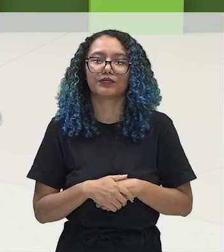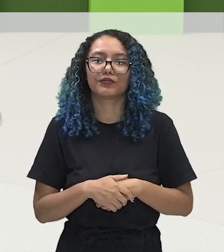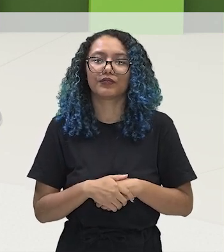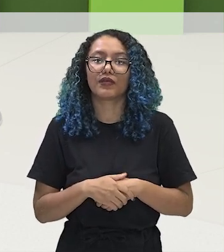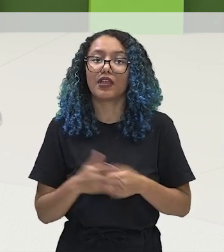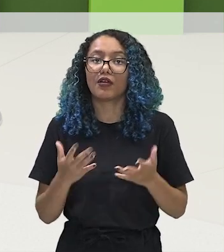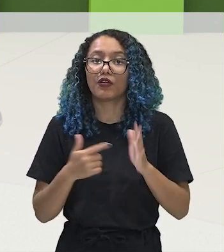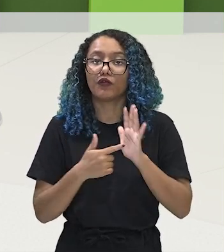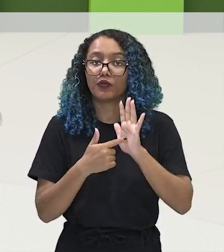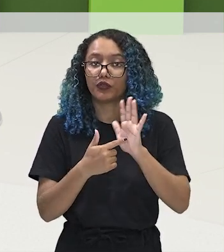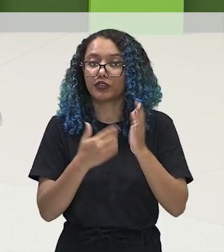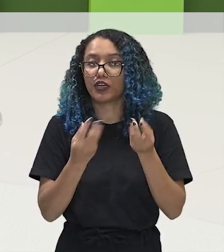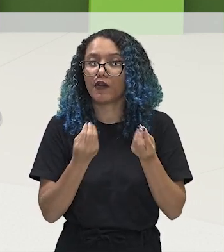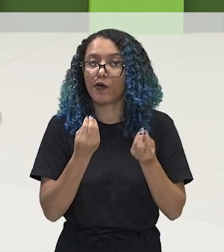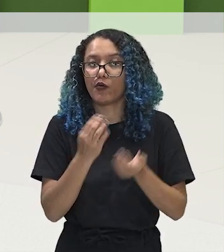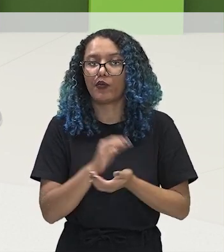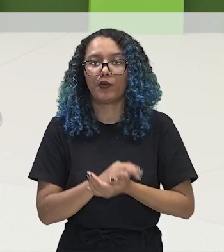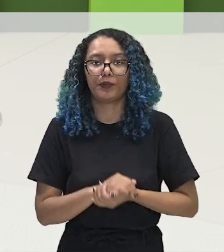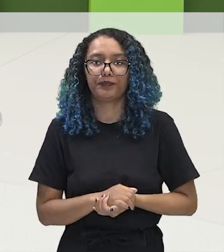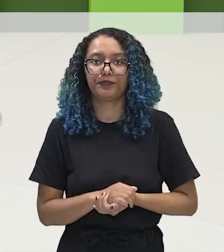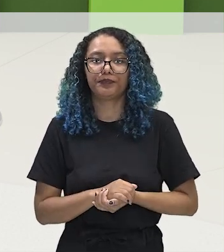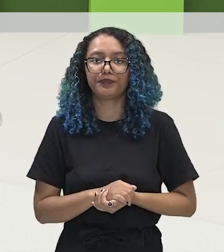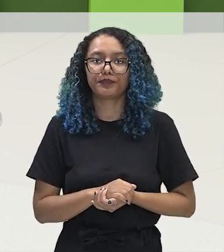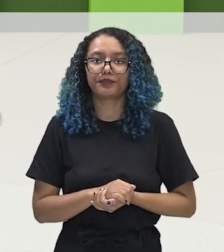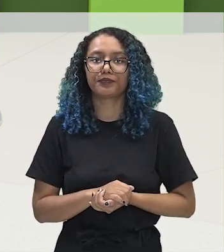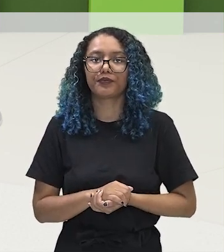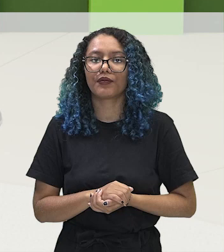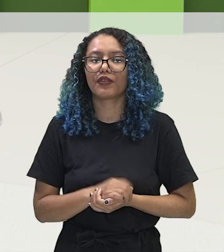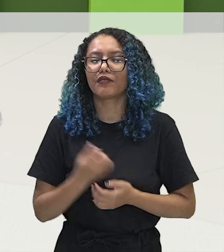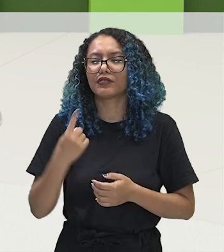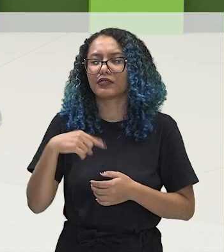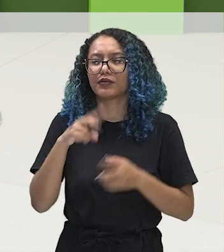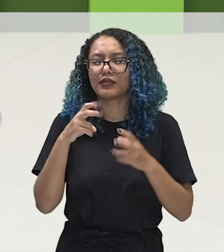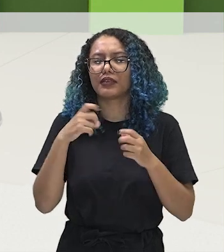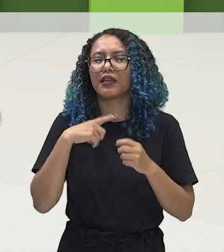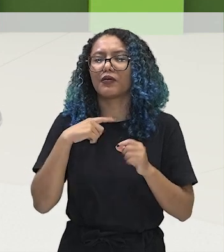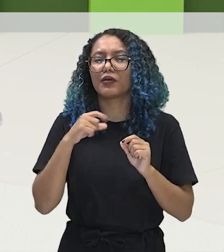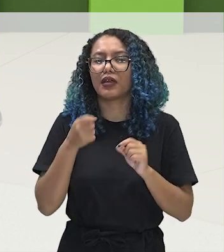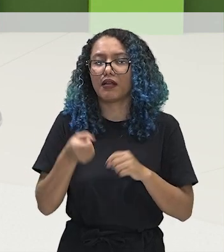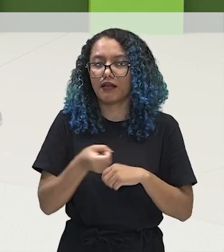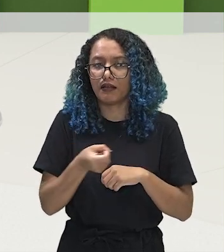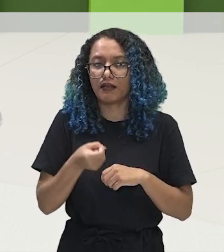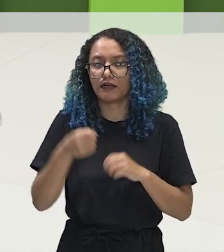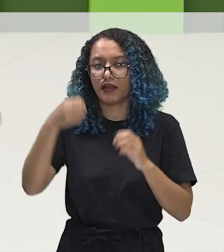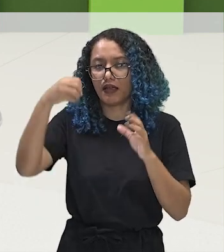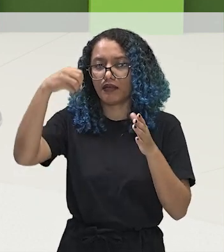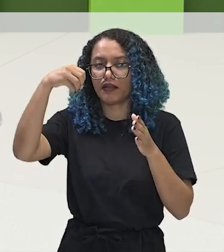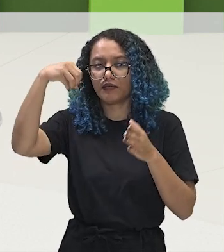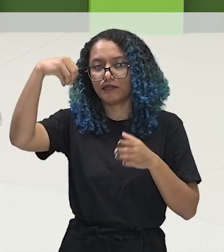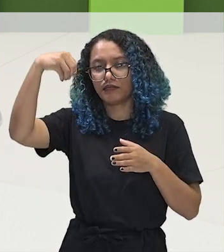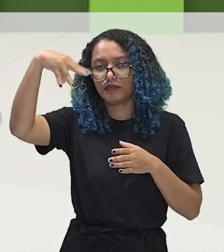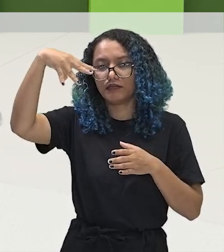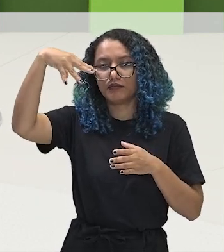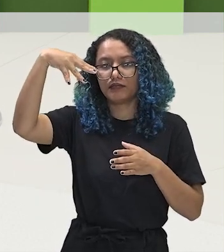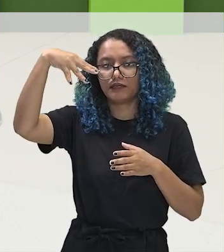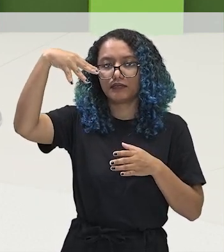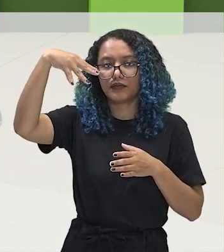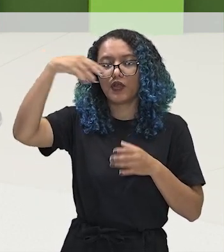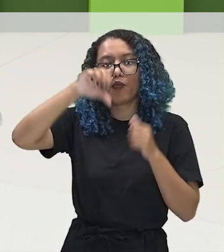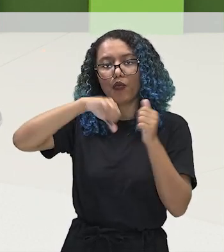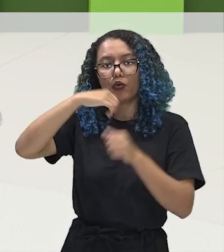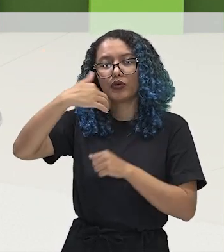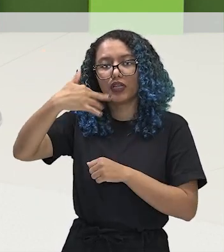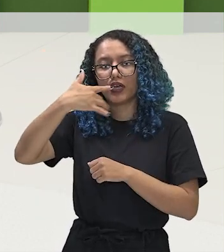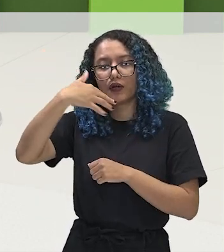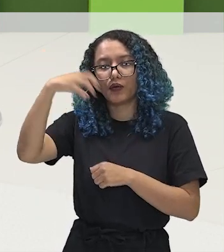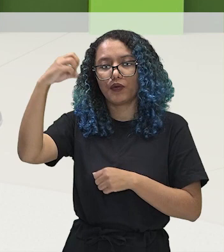só. Se vocês observarem, então, aqui, eu tenho uma lanterna, tá? Observe essa lanterna, ela está mudando de cores, né?